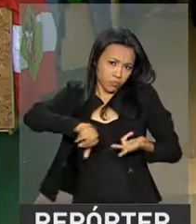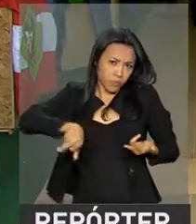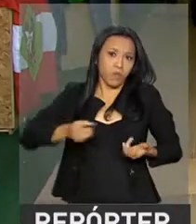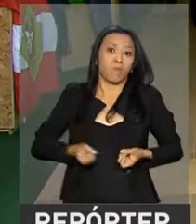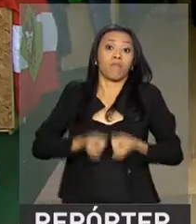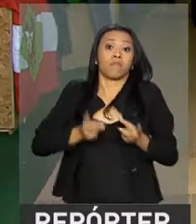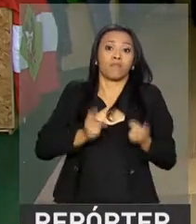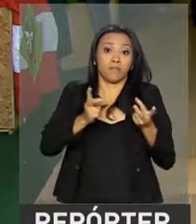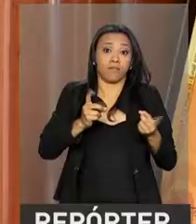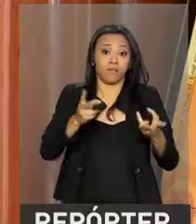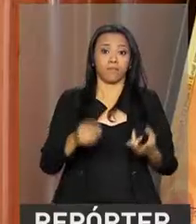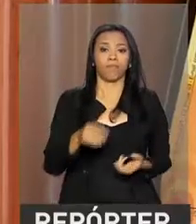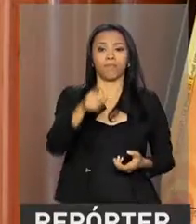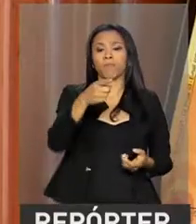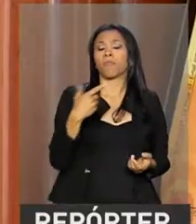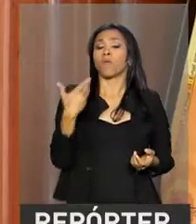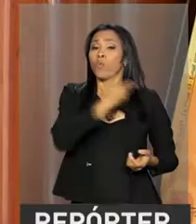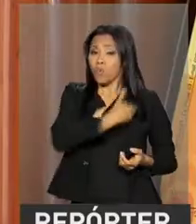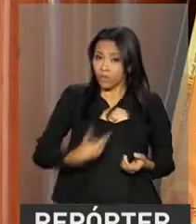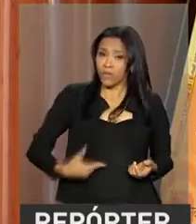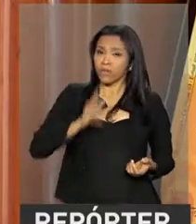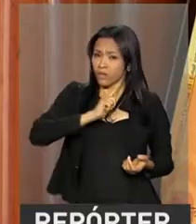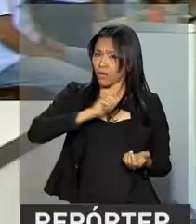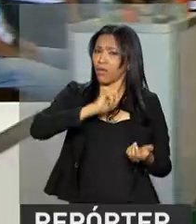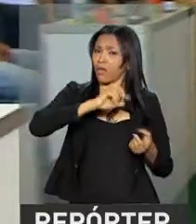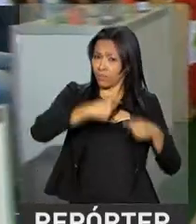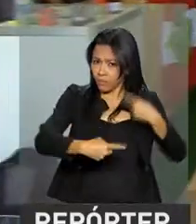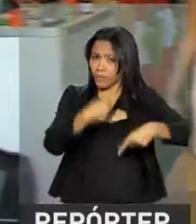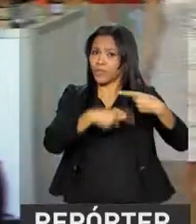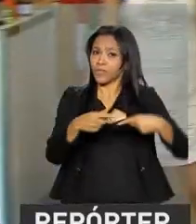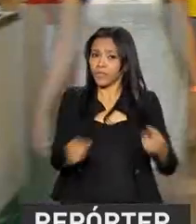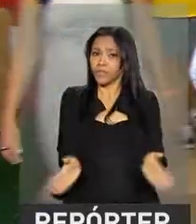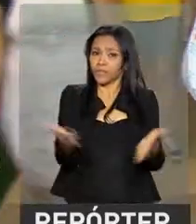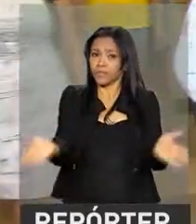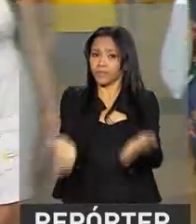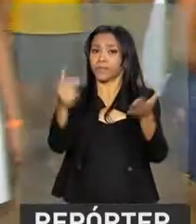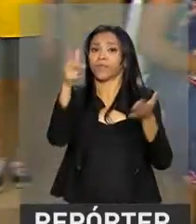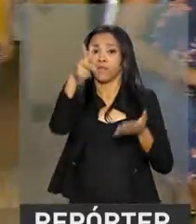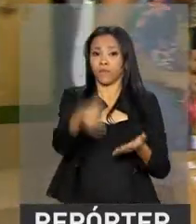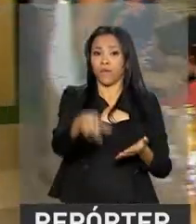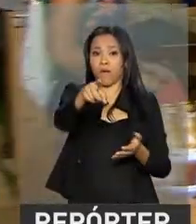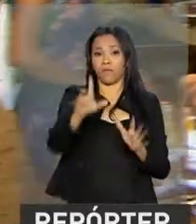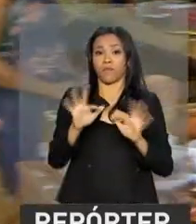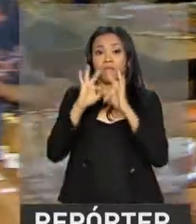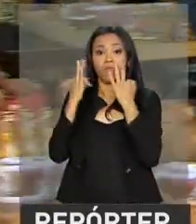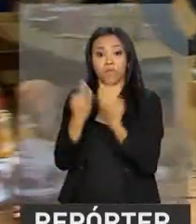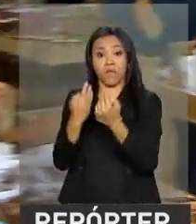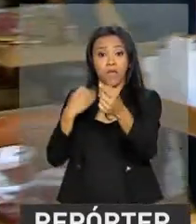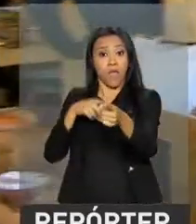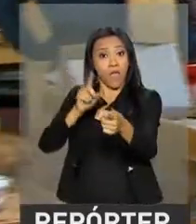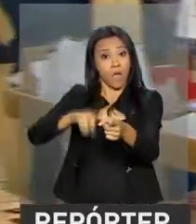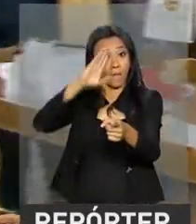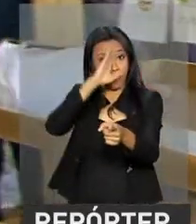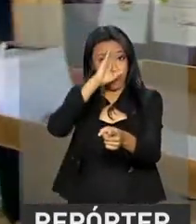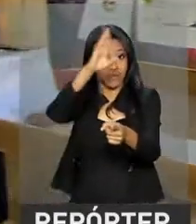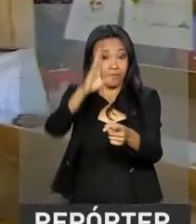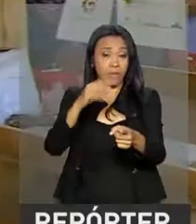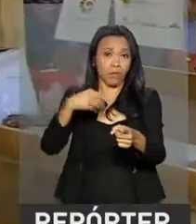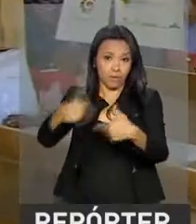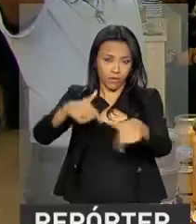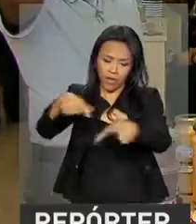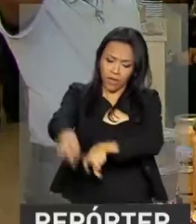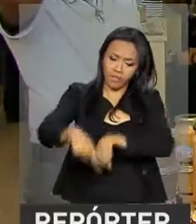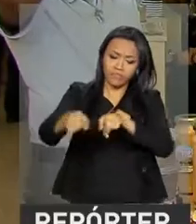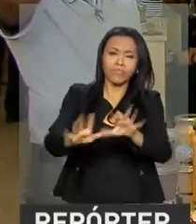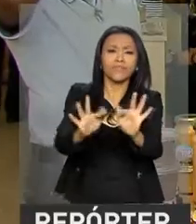que fomentam e estimulam a agroecologia. Como os agricultores familiares são os principais atores desse tipo de produção,